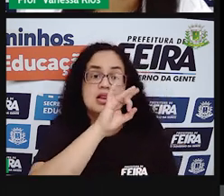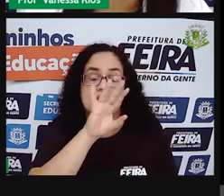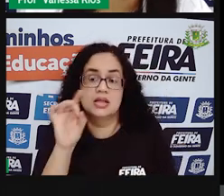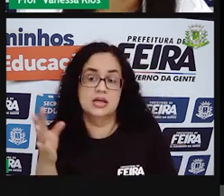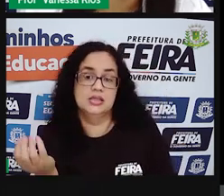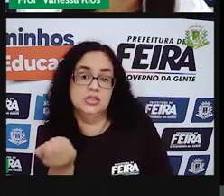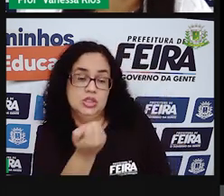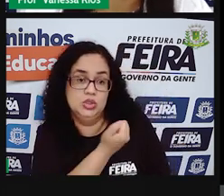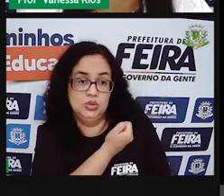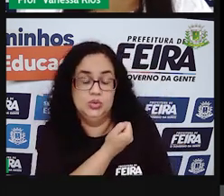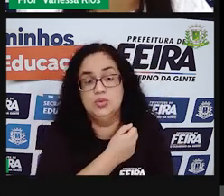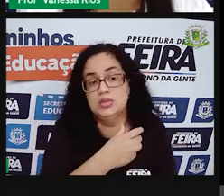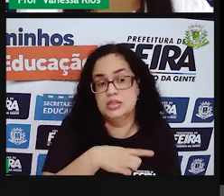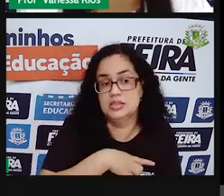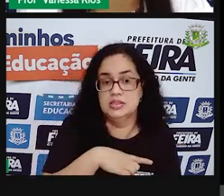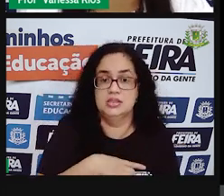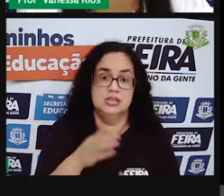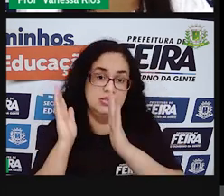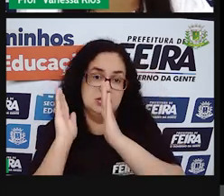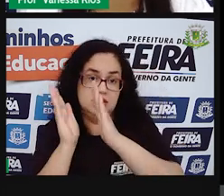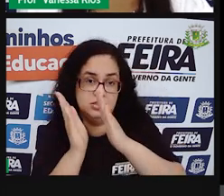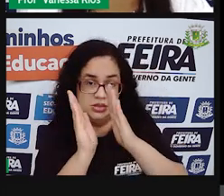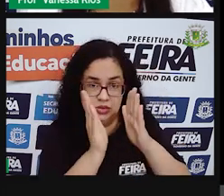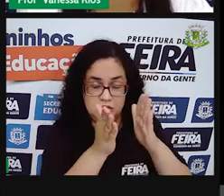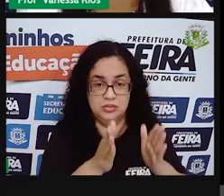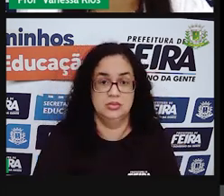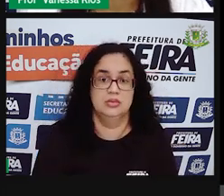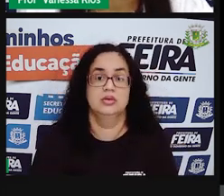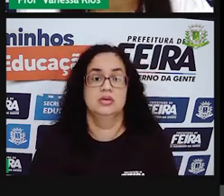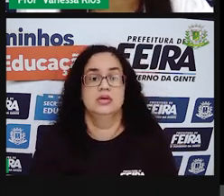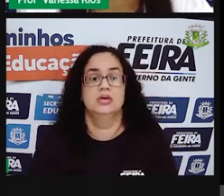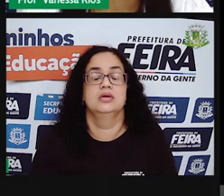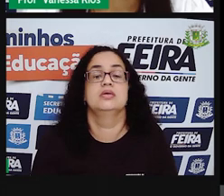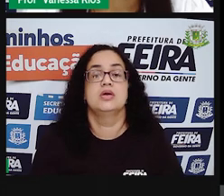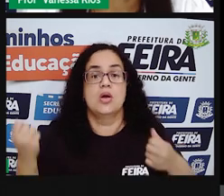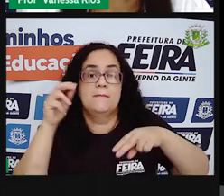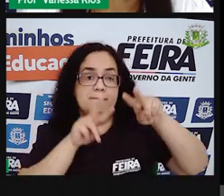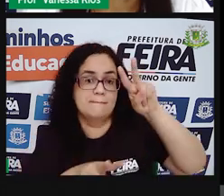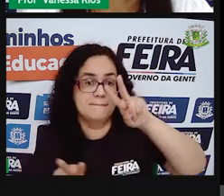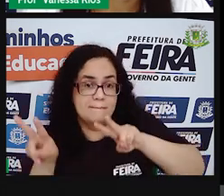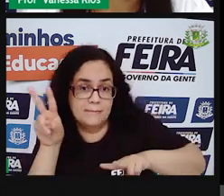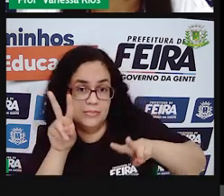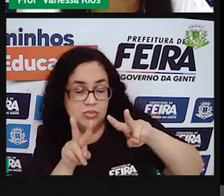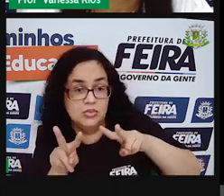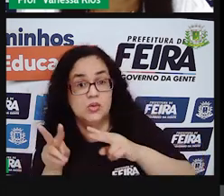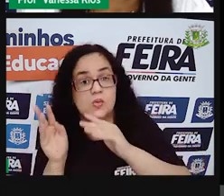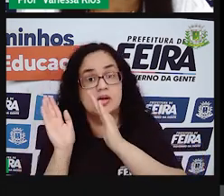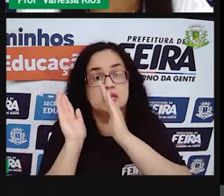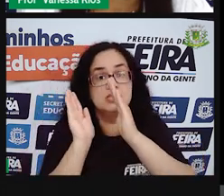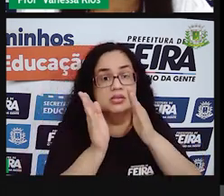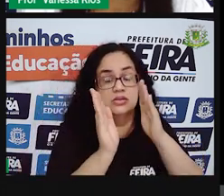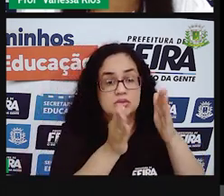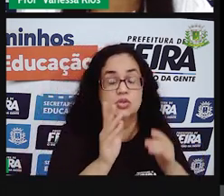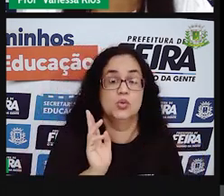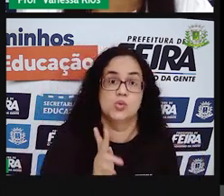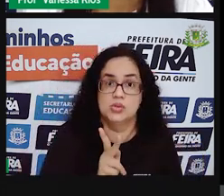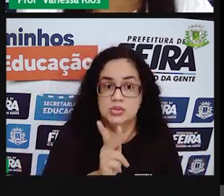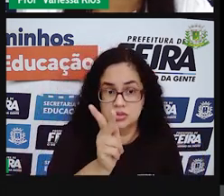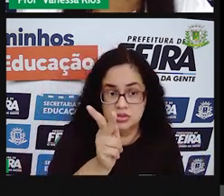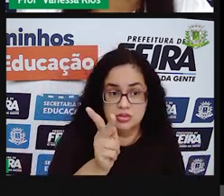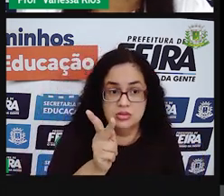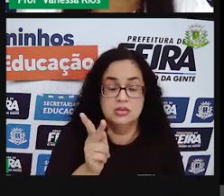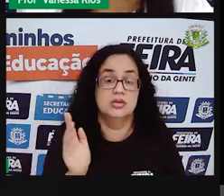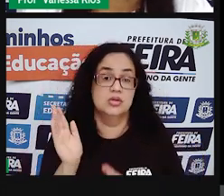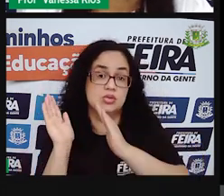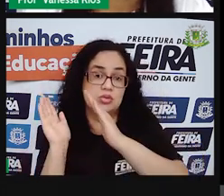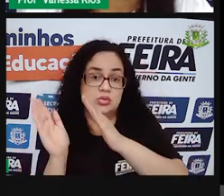número que compõe a sequência. É preciso observar, para dar continuidade